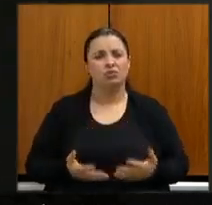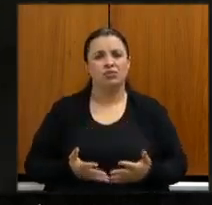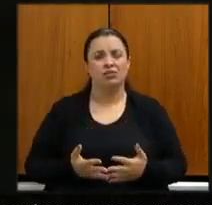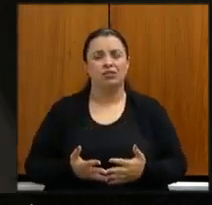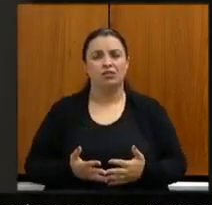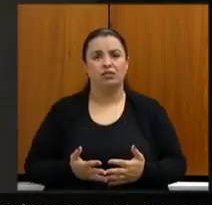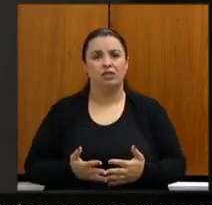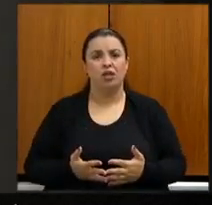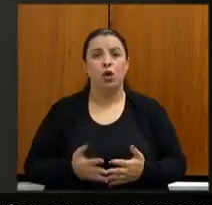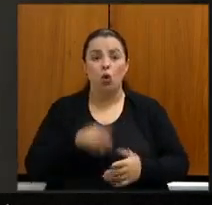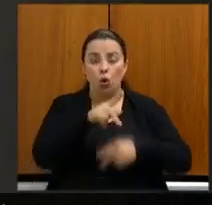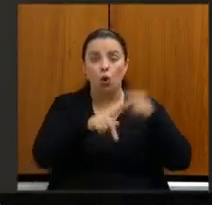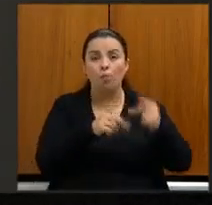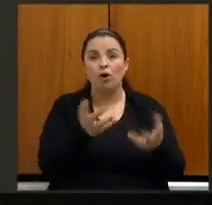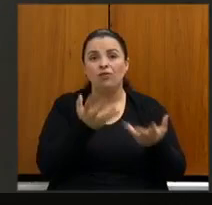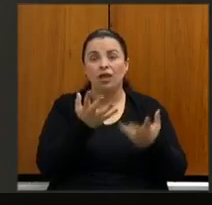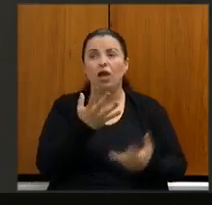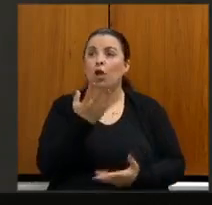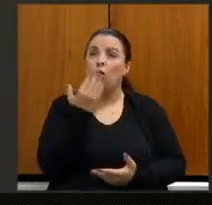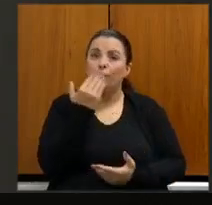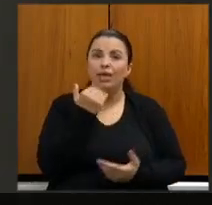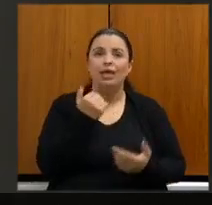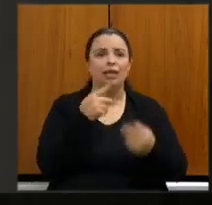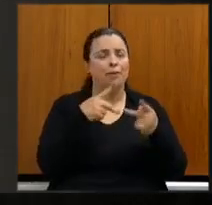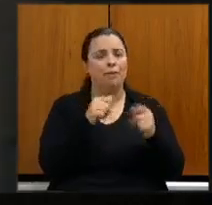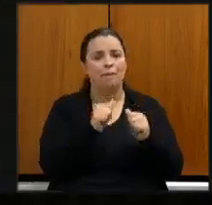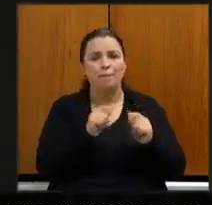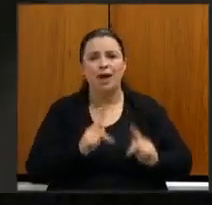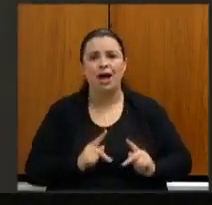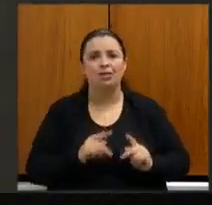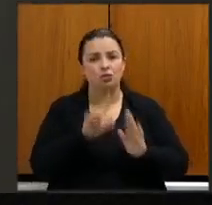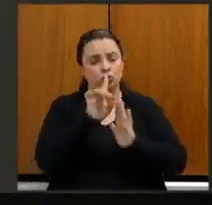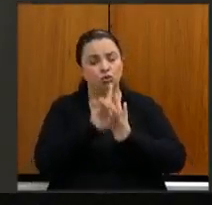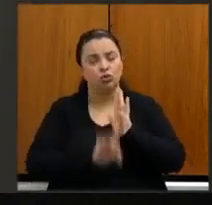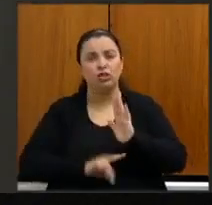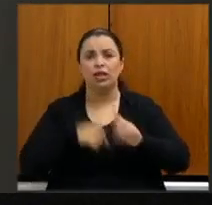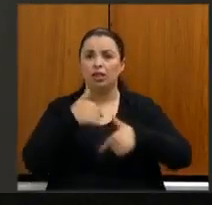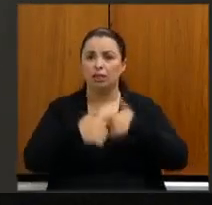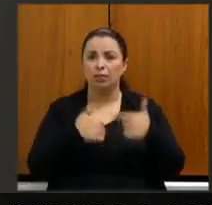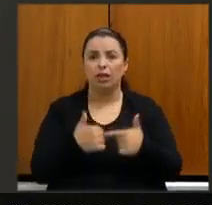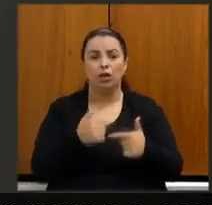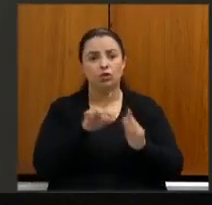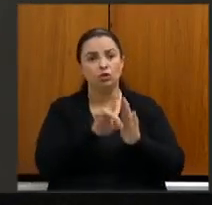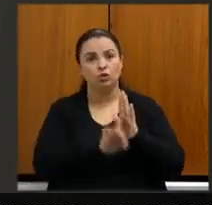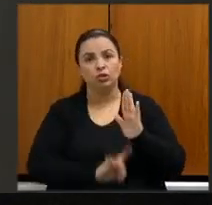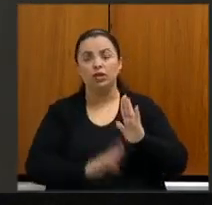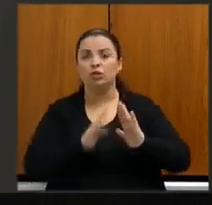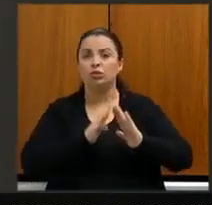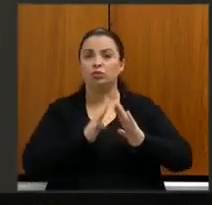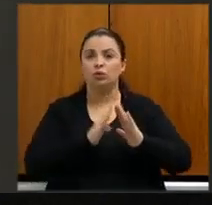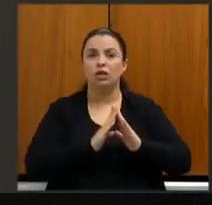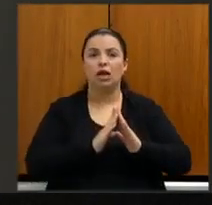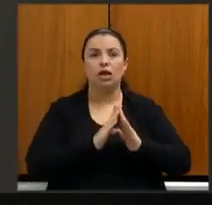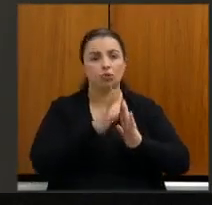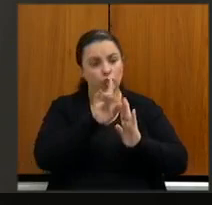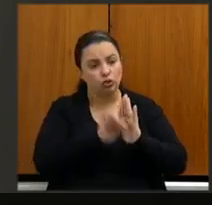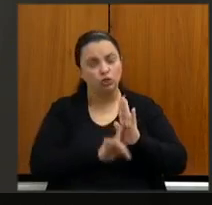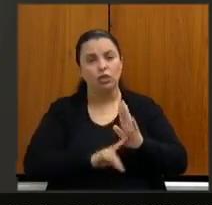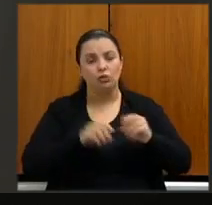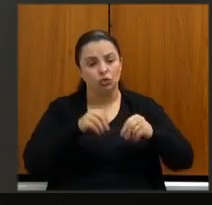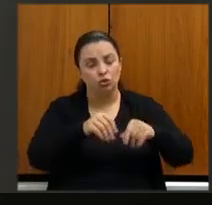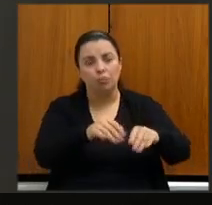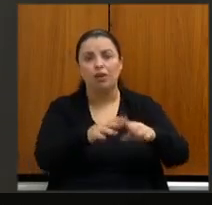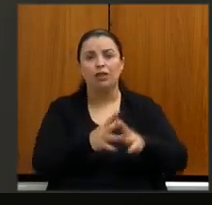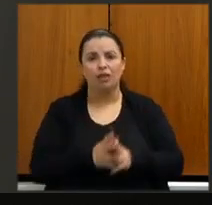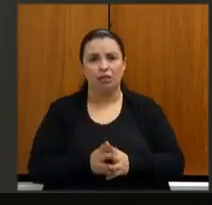quer ter comida que até paz e até o direito de trabalhar o direito de morar o direito de plantão então quero